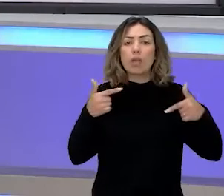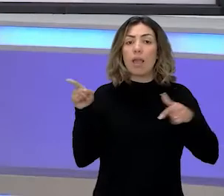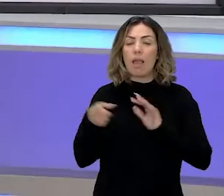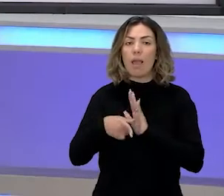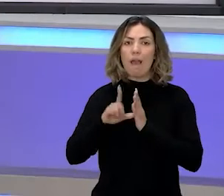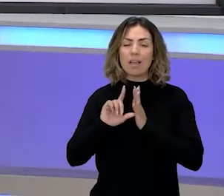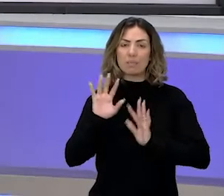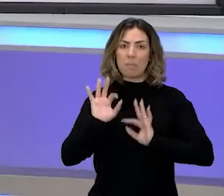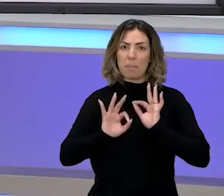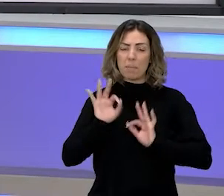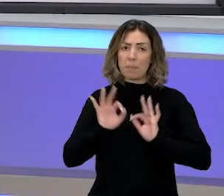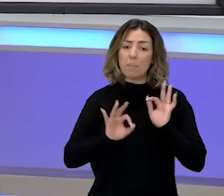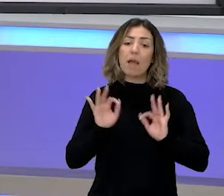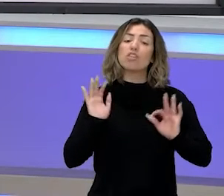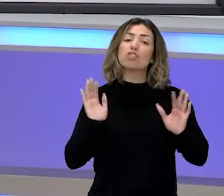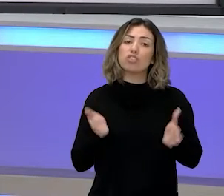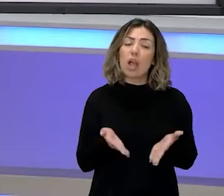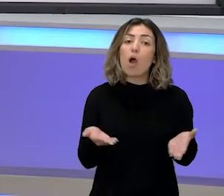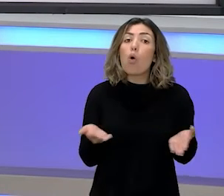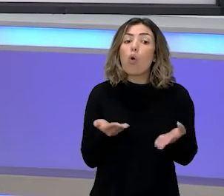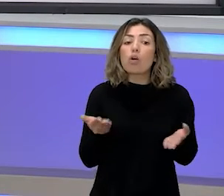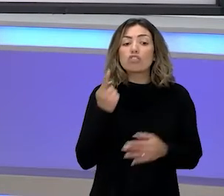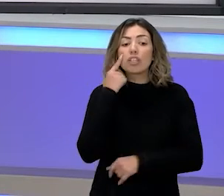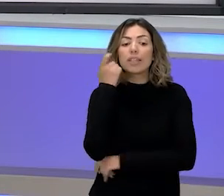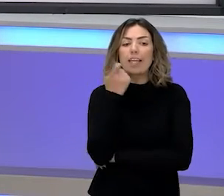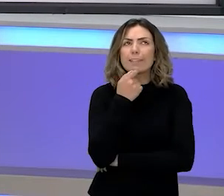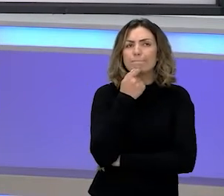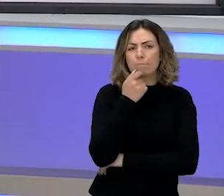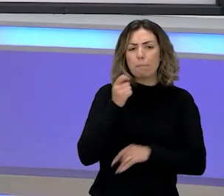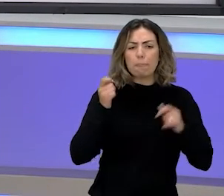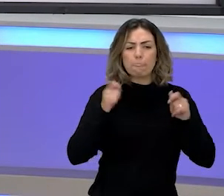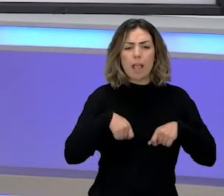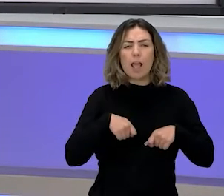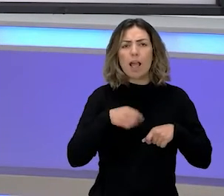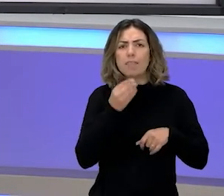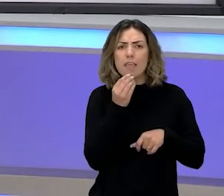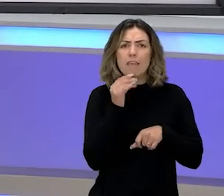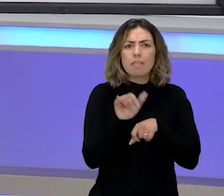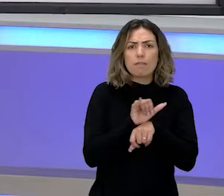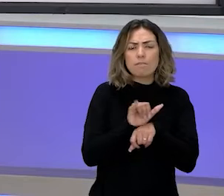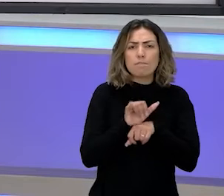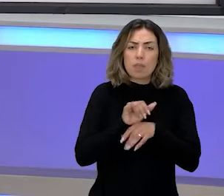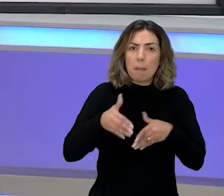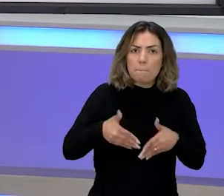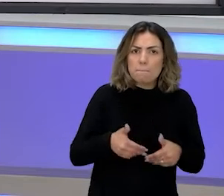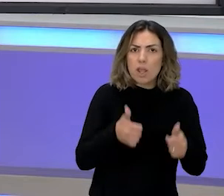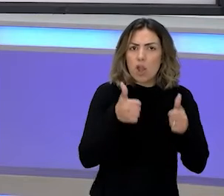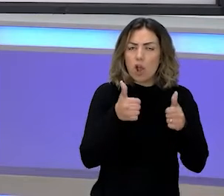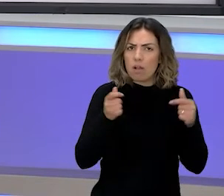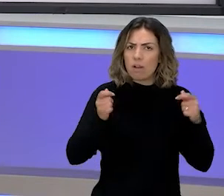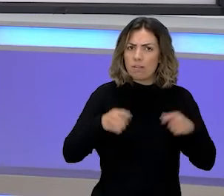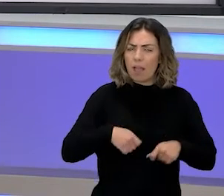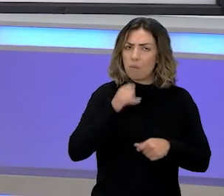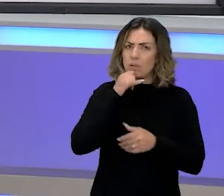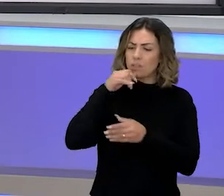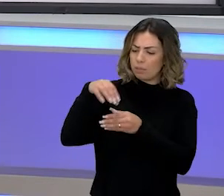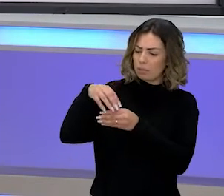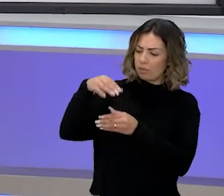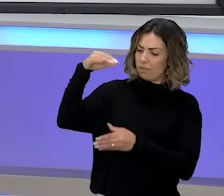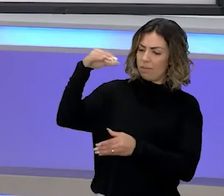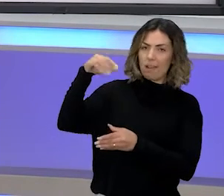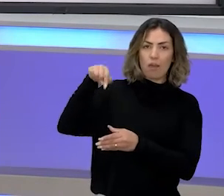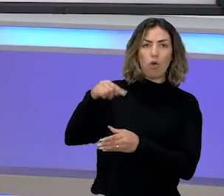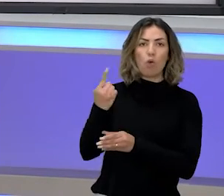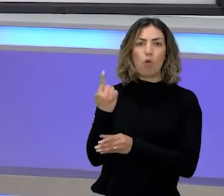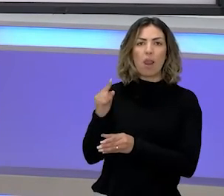fez esse projeto e a ideia aqui é, será que a gente consegue melhorar a eficiência desse litro de luz, né, dessa garrafa PET com água,